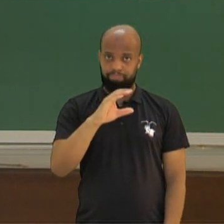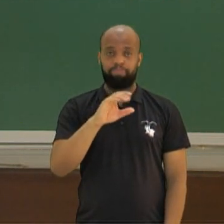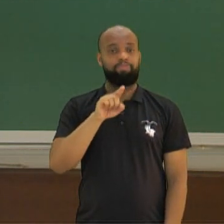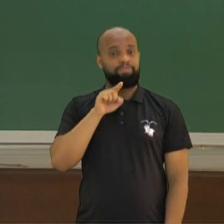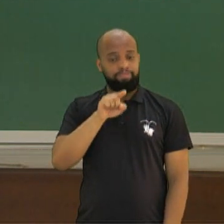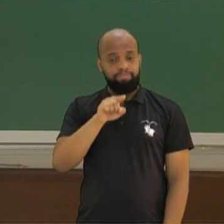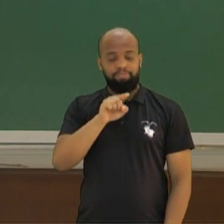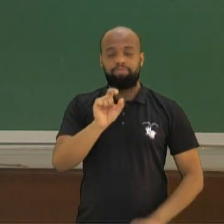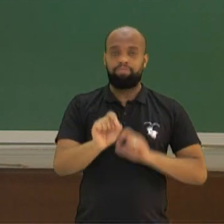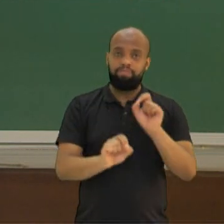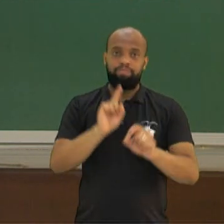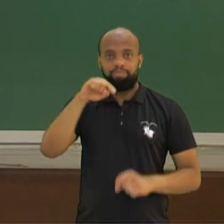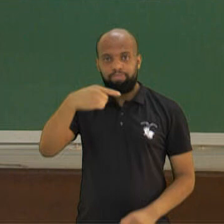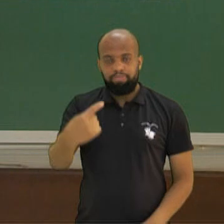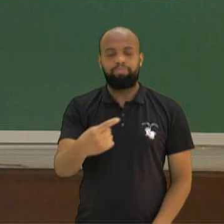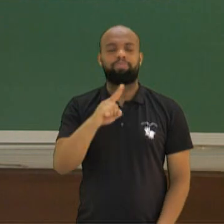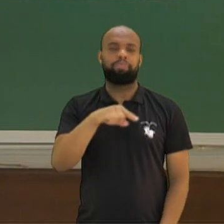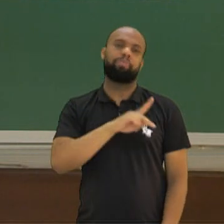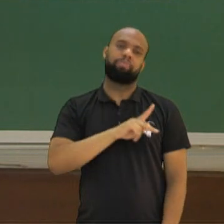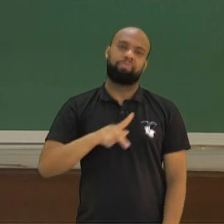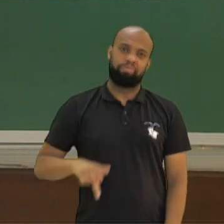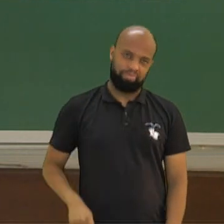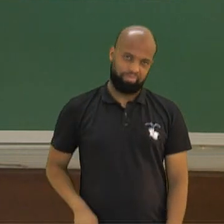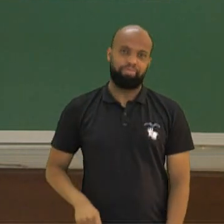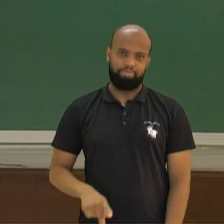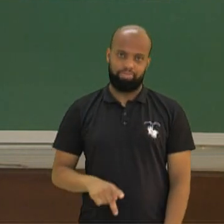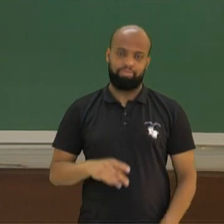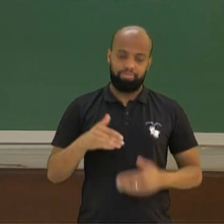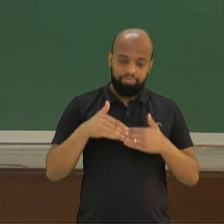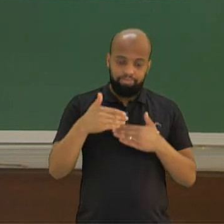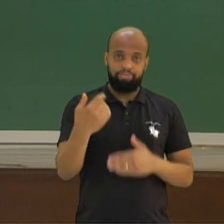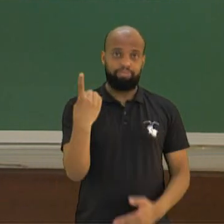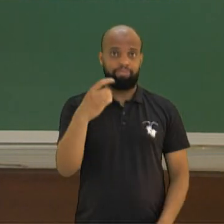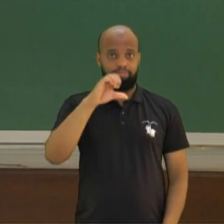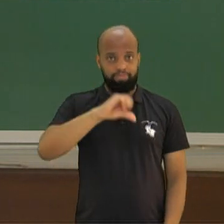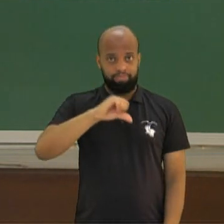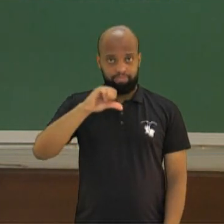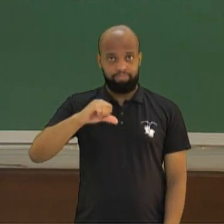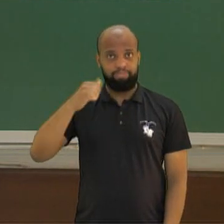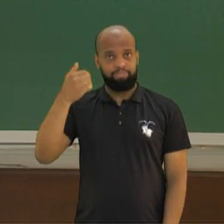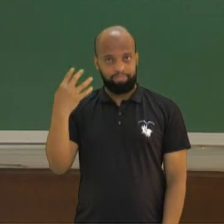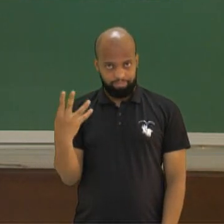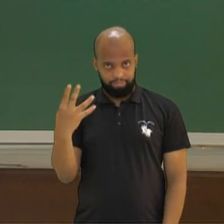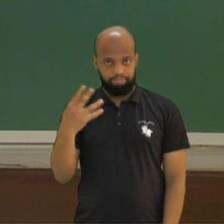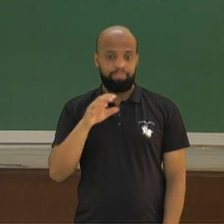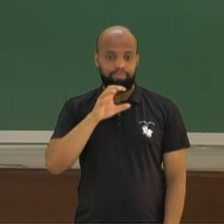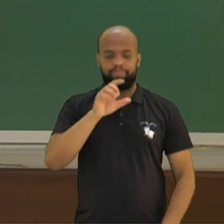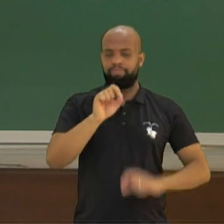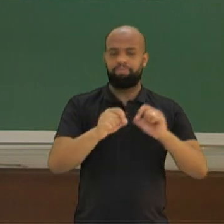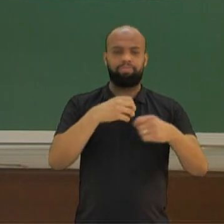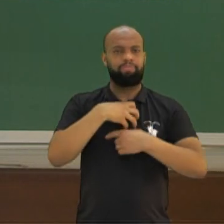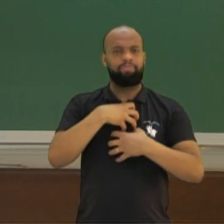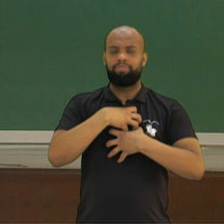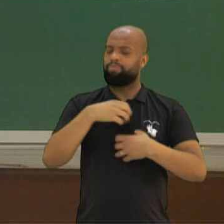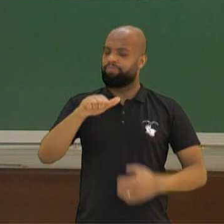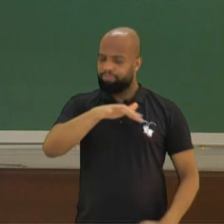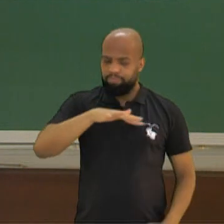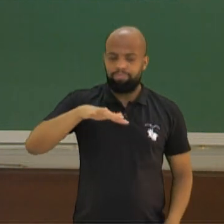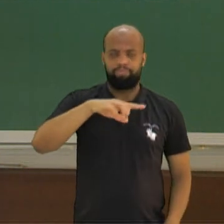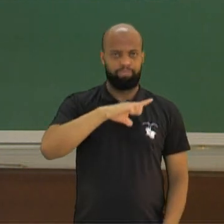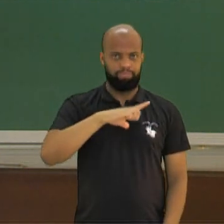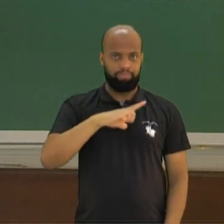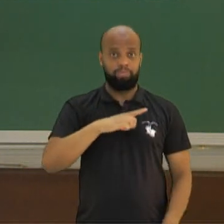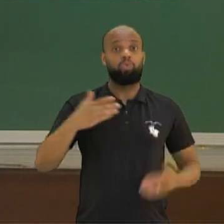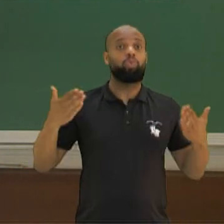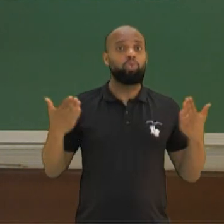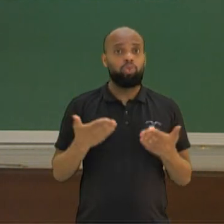aí presidente da República a partir das eleições de 1994. Então esse é o panorama que a gente tem, né? E daí